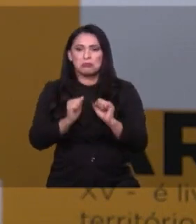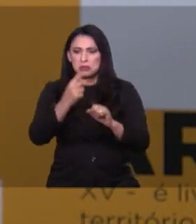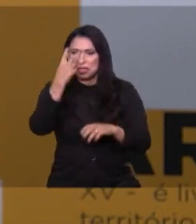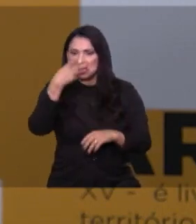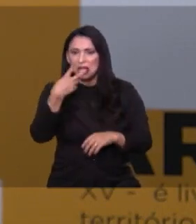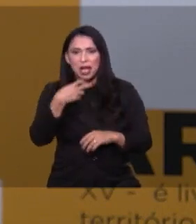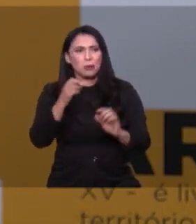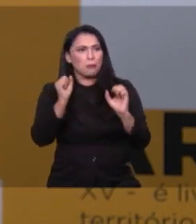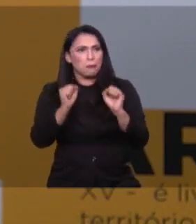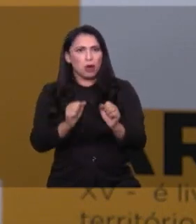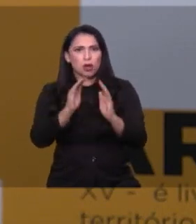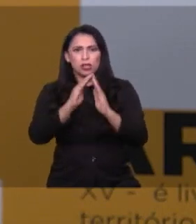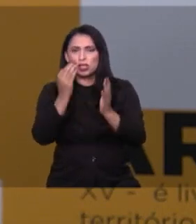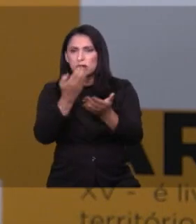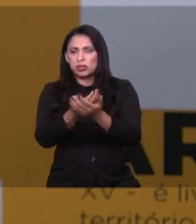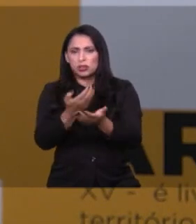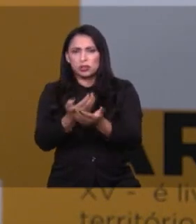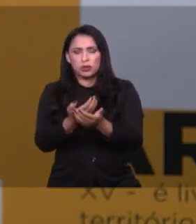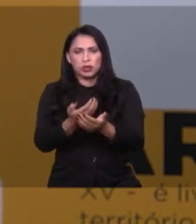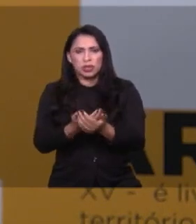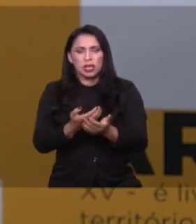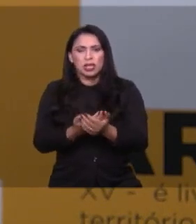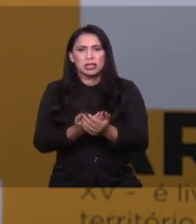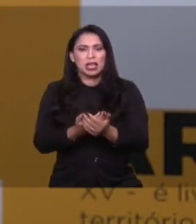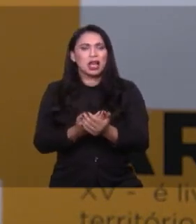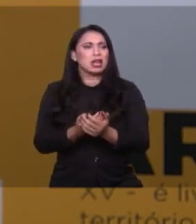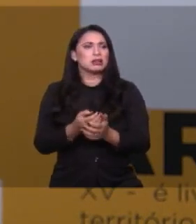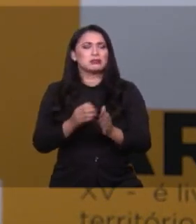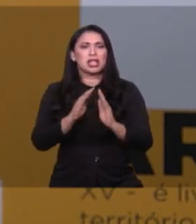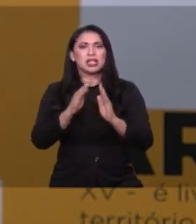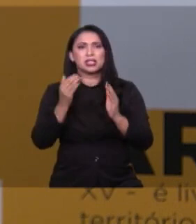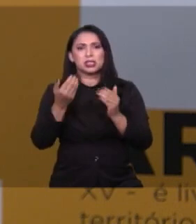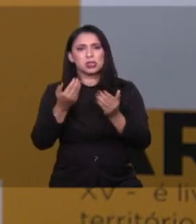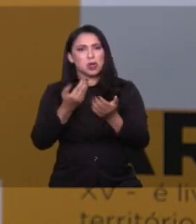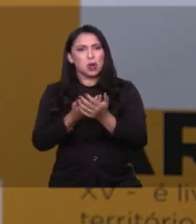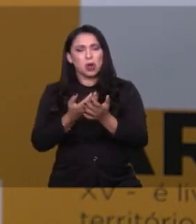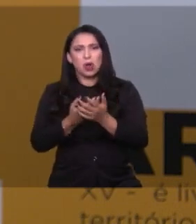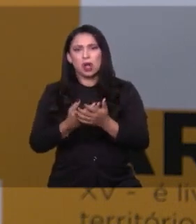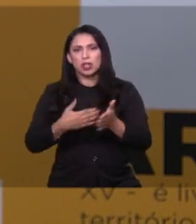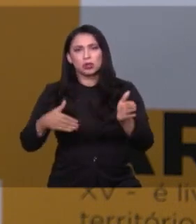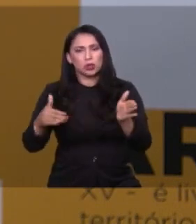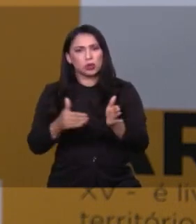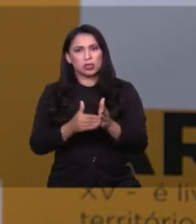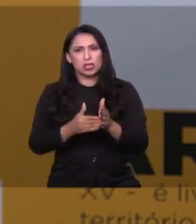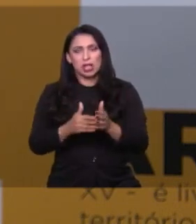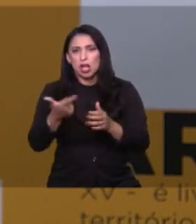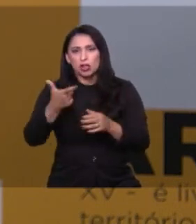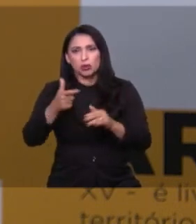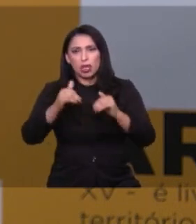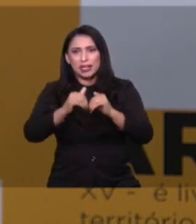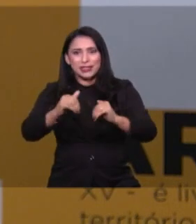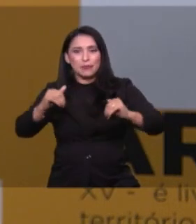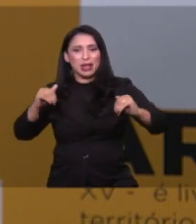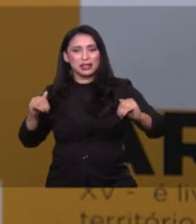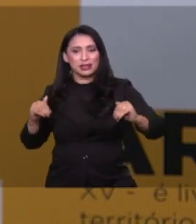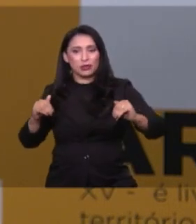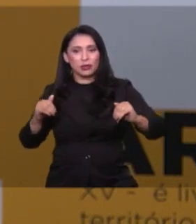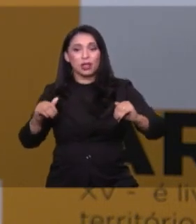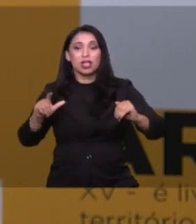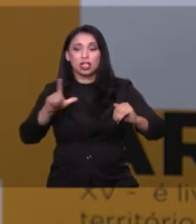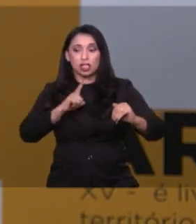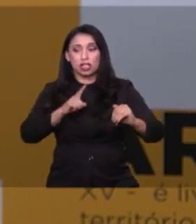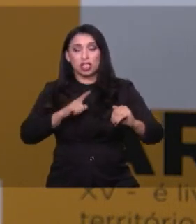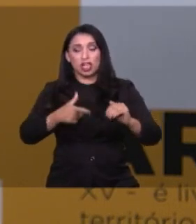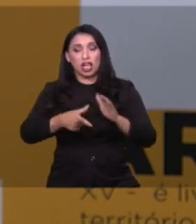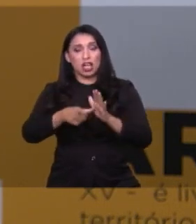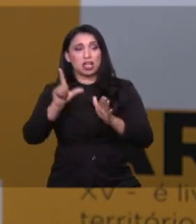qualquer escola. Hoje a gente não tem aquela segregação que nós tínhamos antes. A gente pode estudar